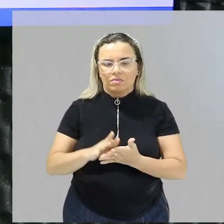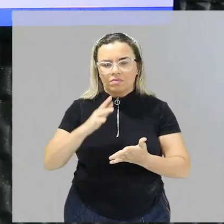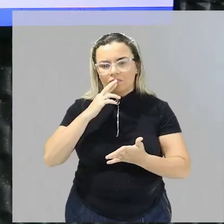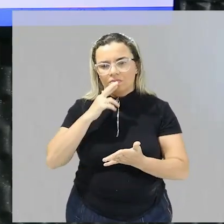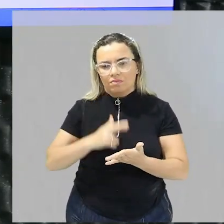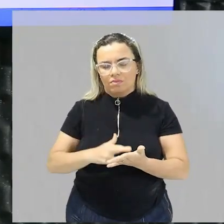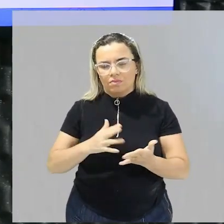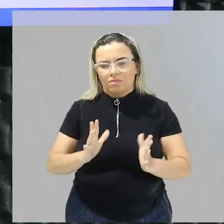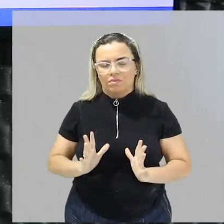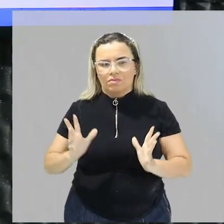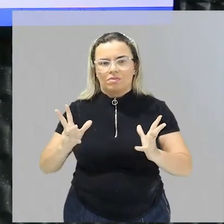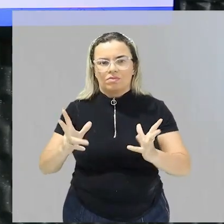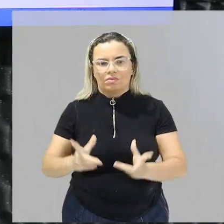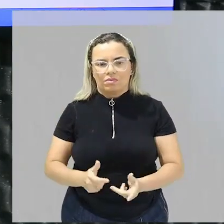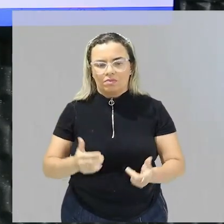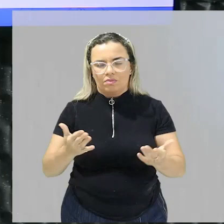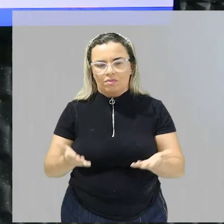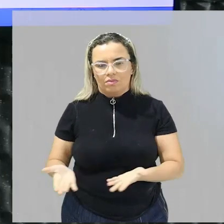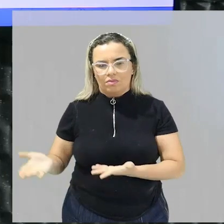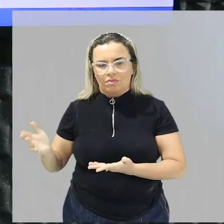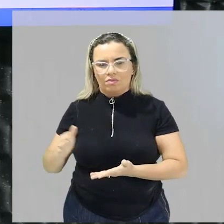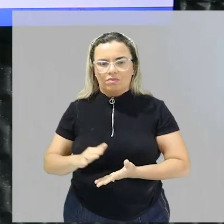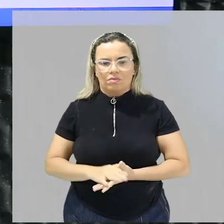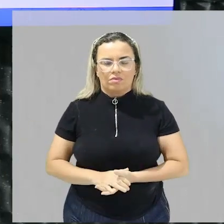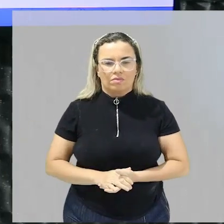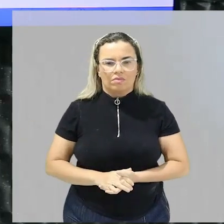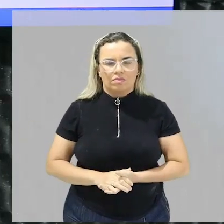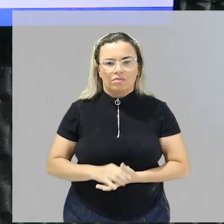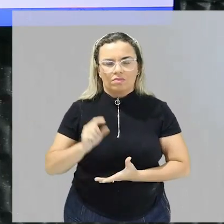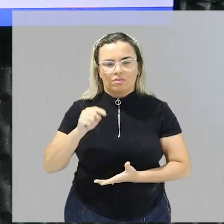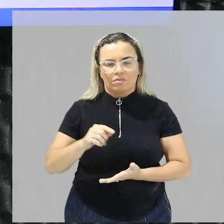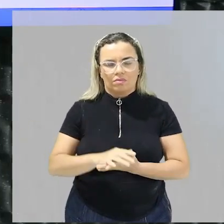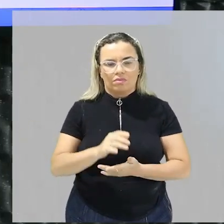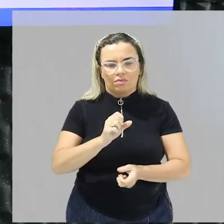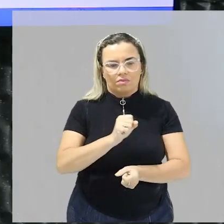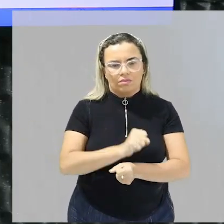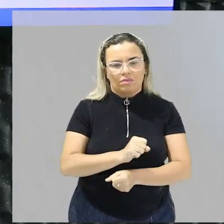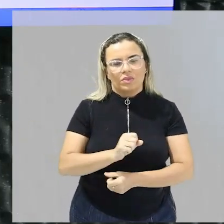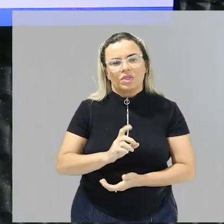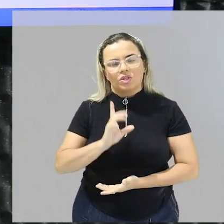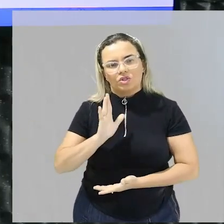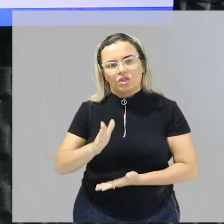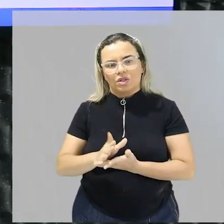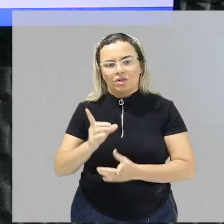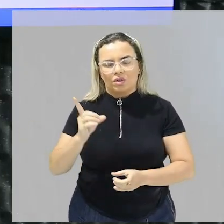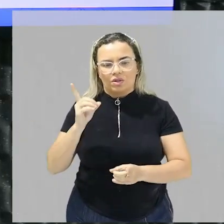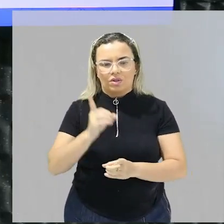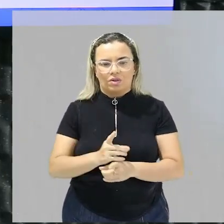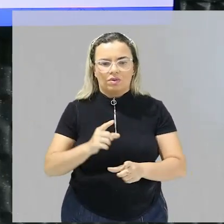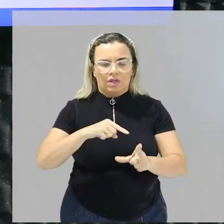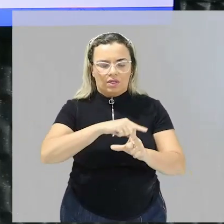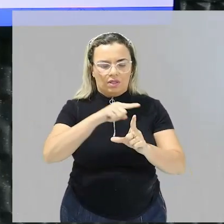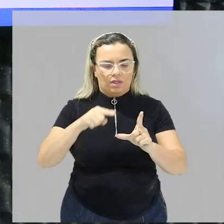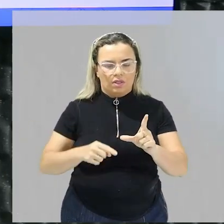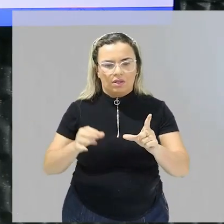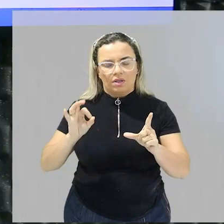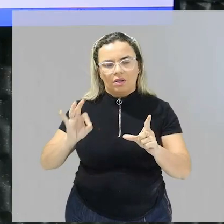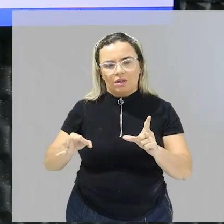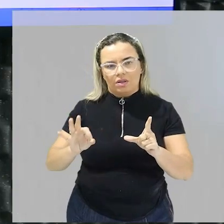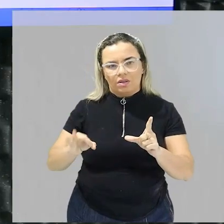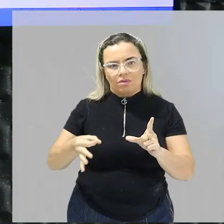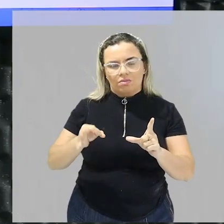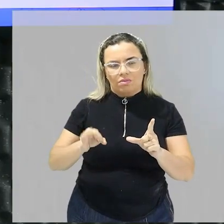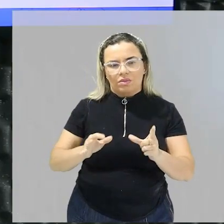responder toda a questão. Nessa aqui, a gente já poderia parar bem aqui porque já encontramos o gabarito, mas lembra, aqui